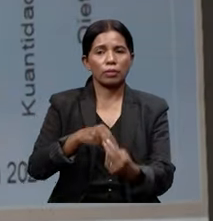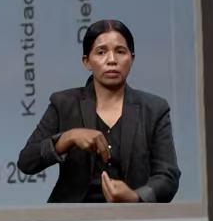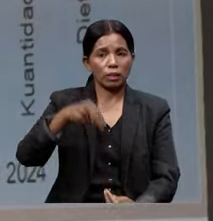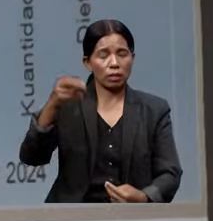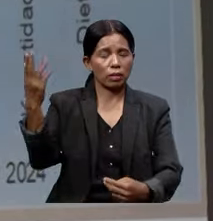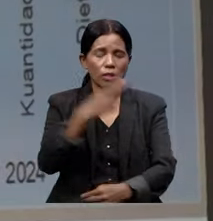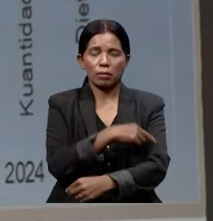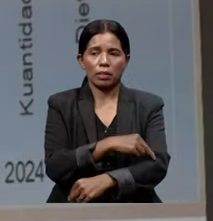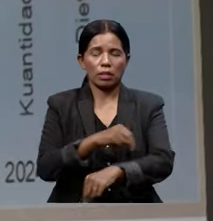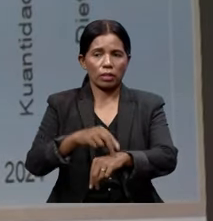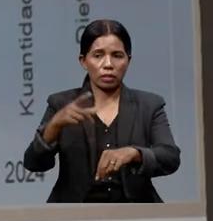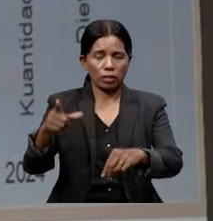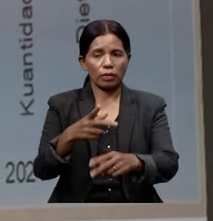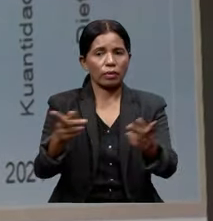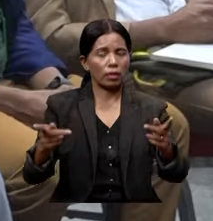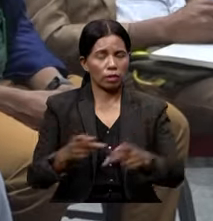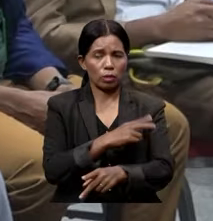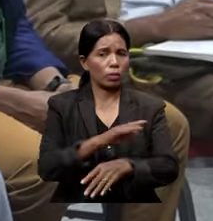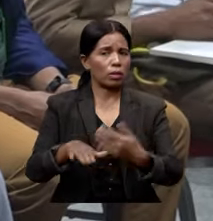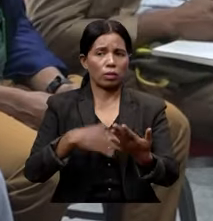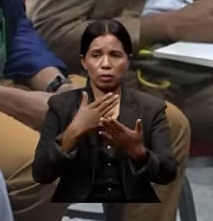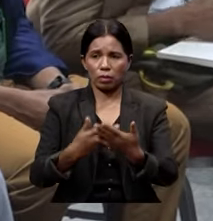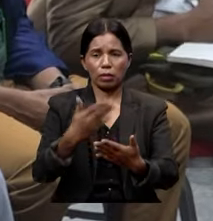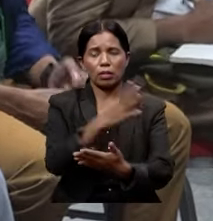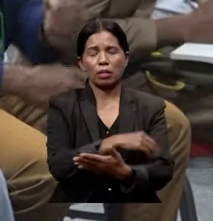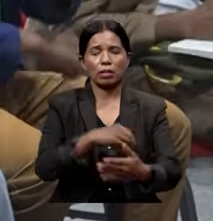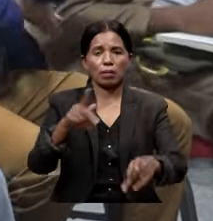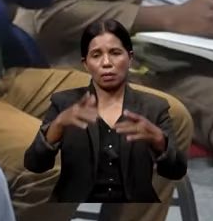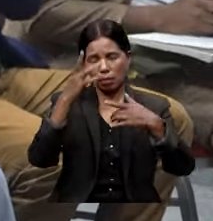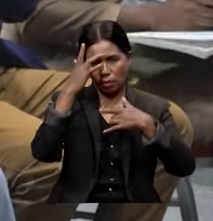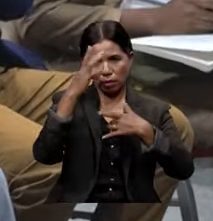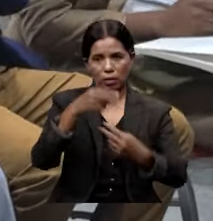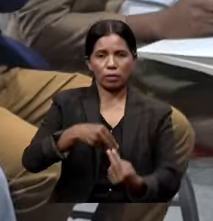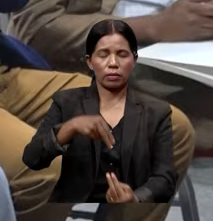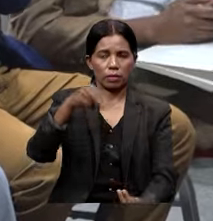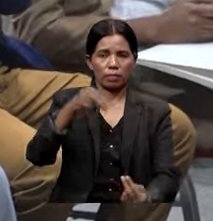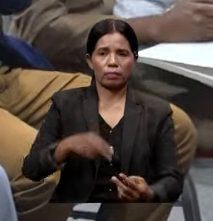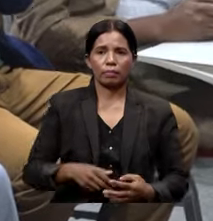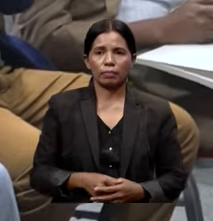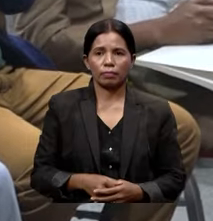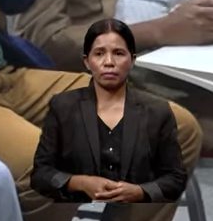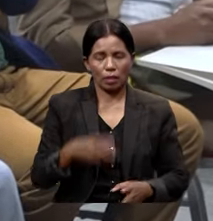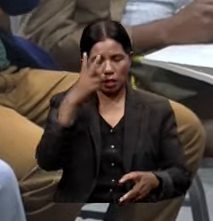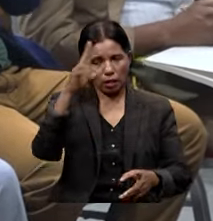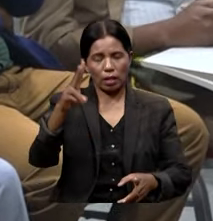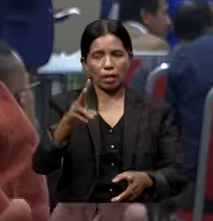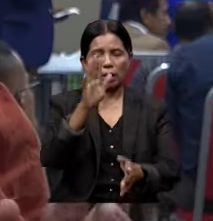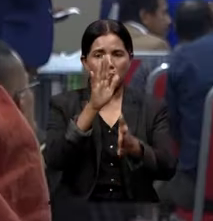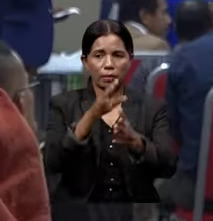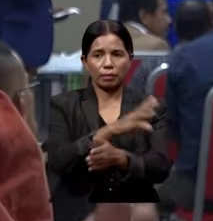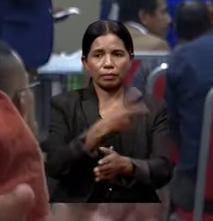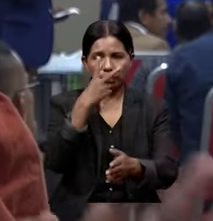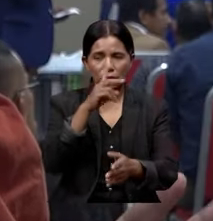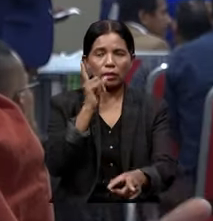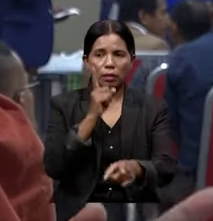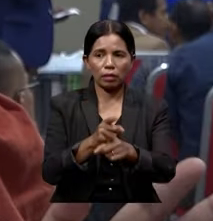nacional referência centro no posto saúde sira pa paciente o condição má nutrição are batasha má nutrição ma